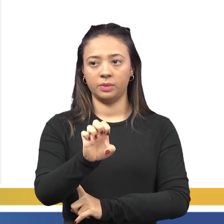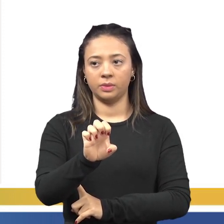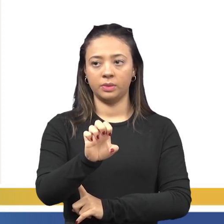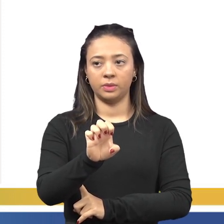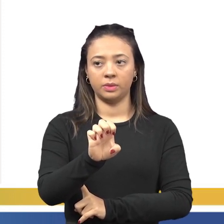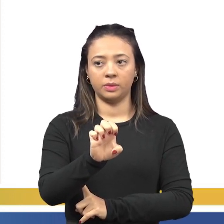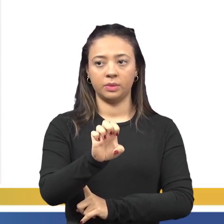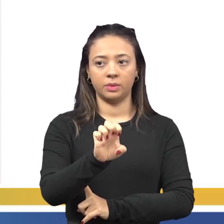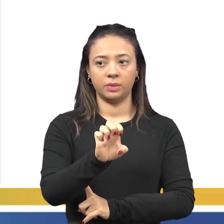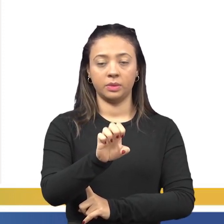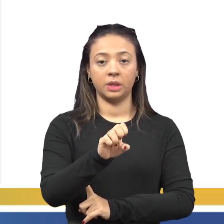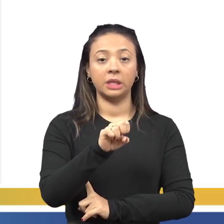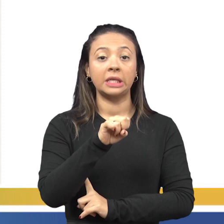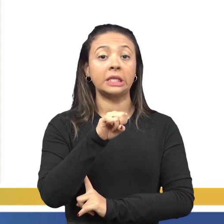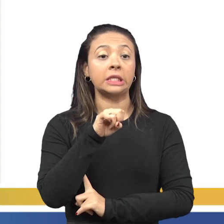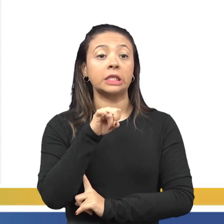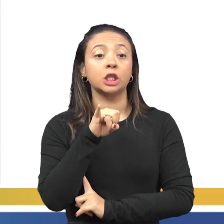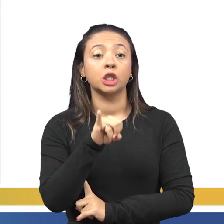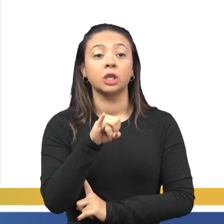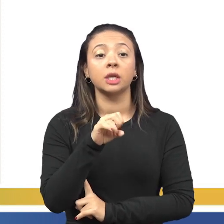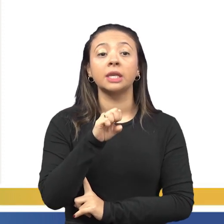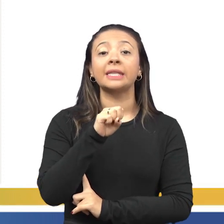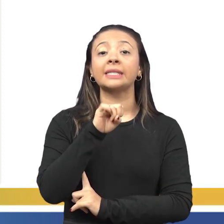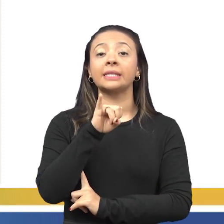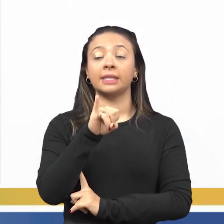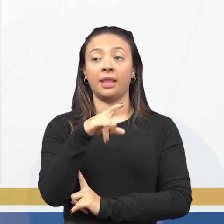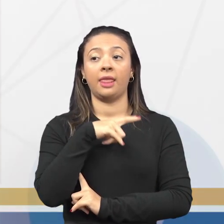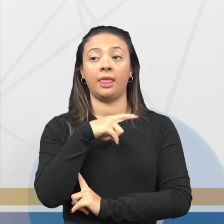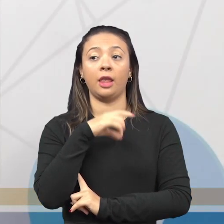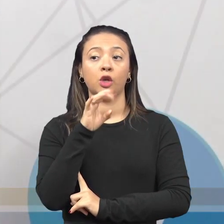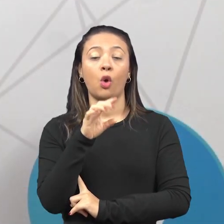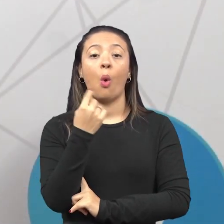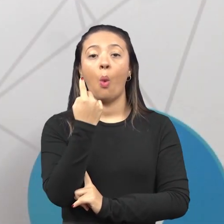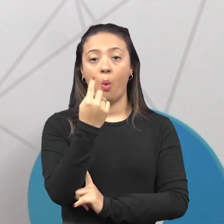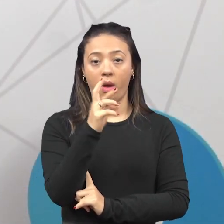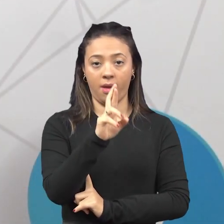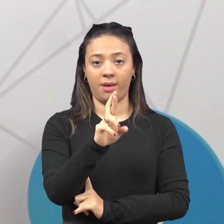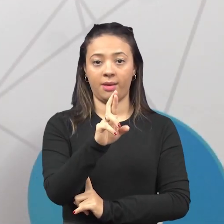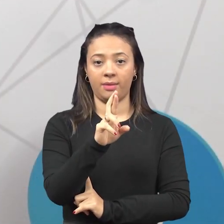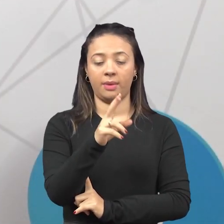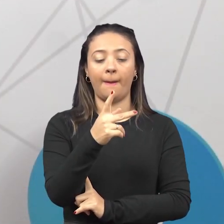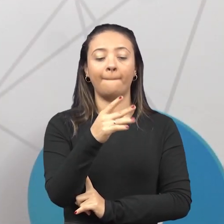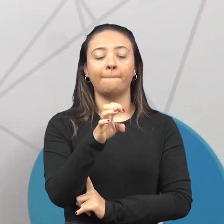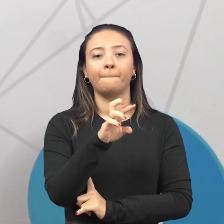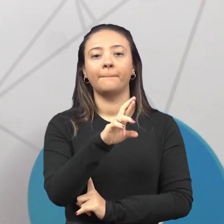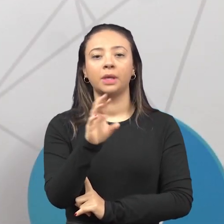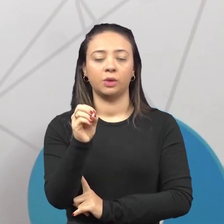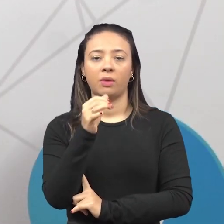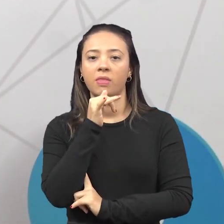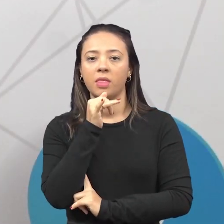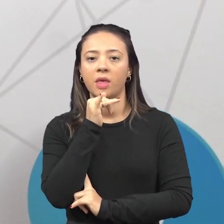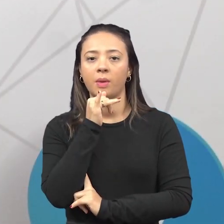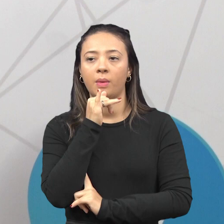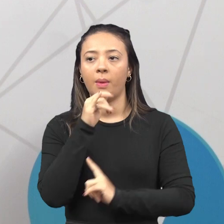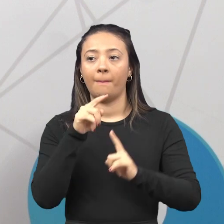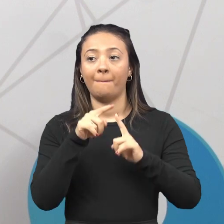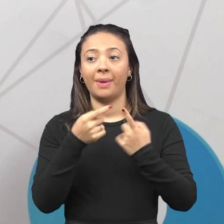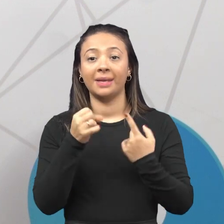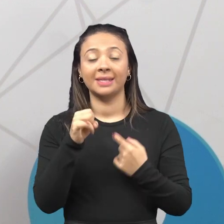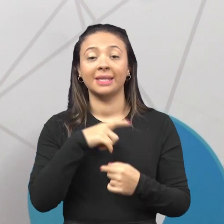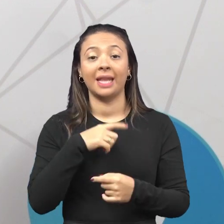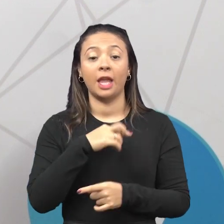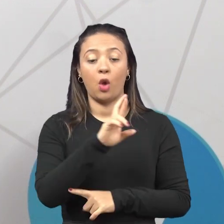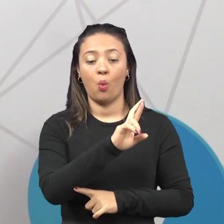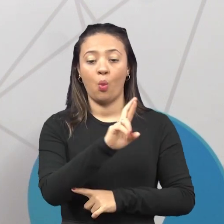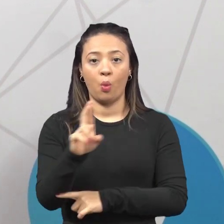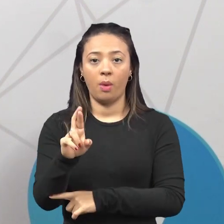quando tá na forma única, eu pronuncio pero, certo? Quando ela tá aí na forma doble, eu pronuncio forte e vibrante, ó, perro,